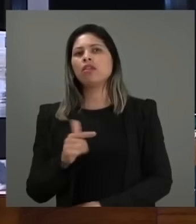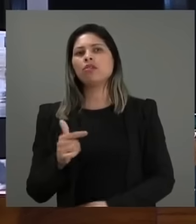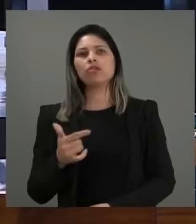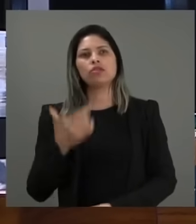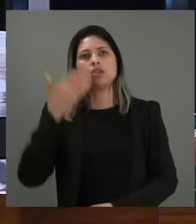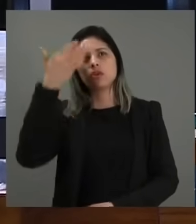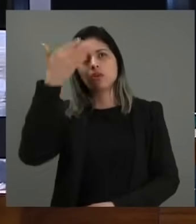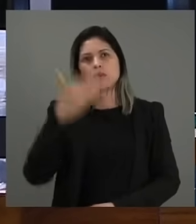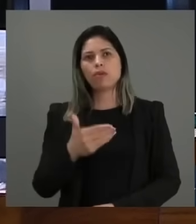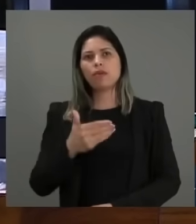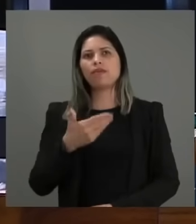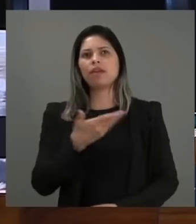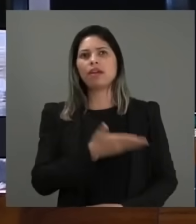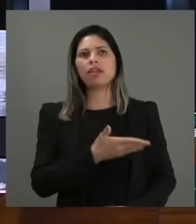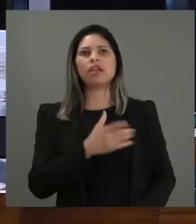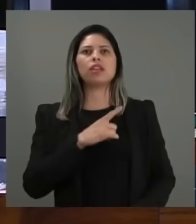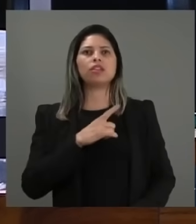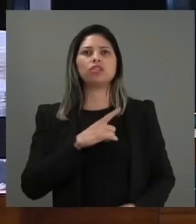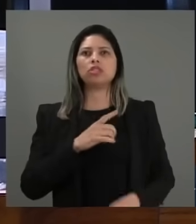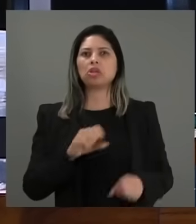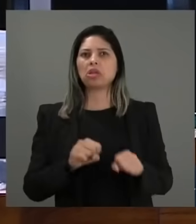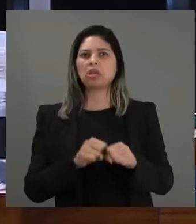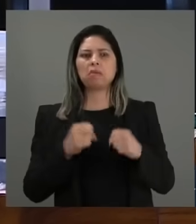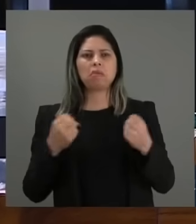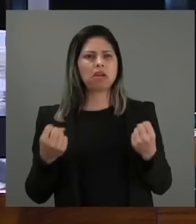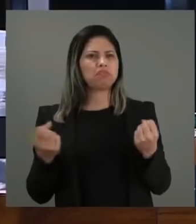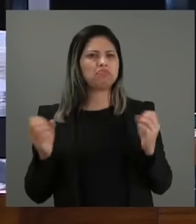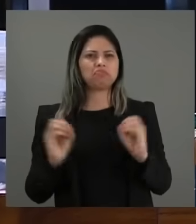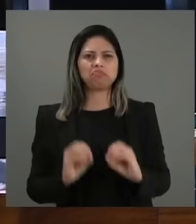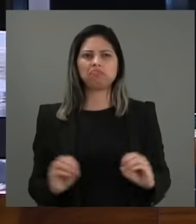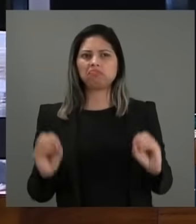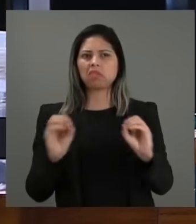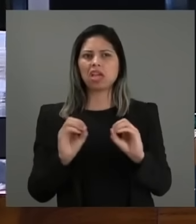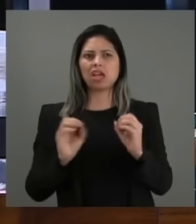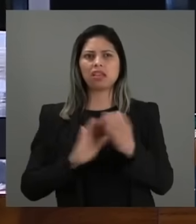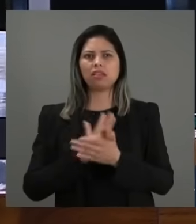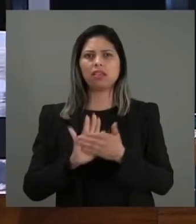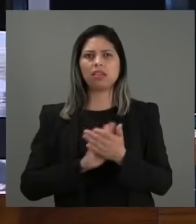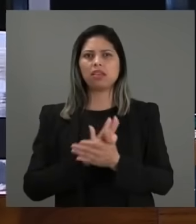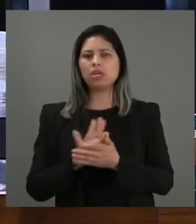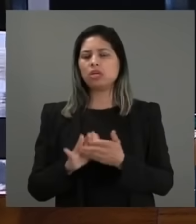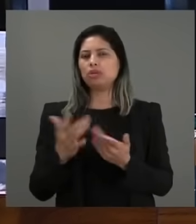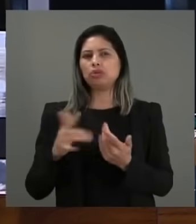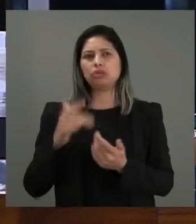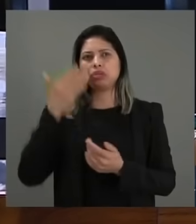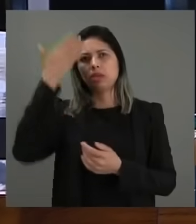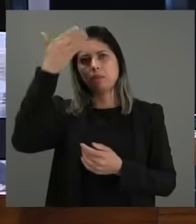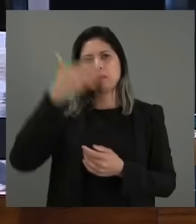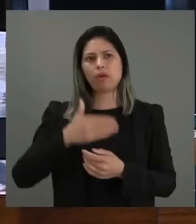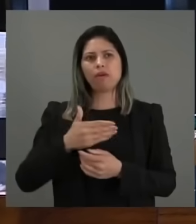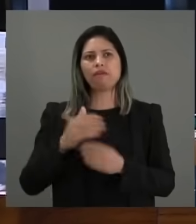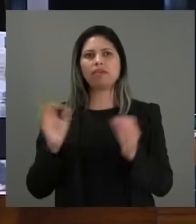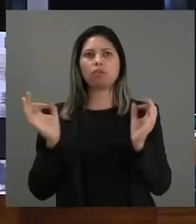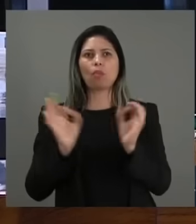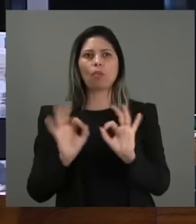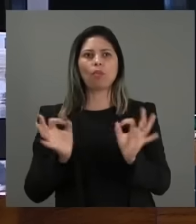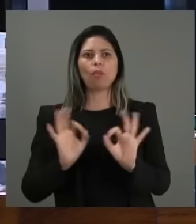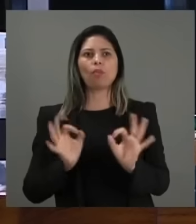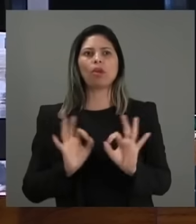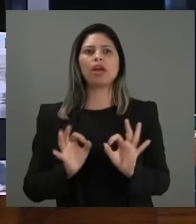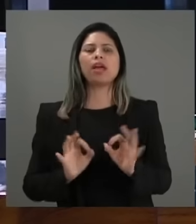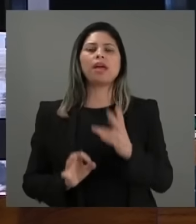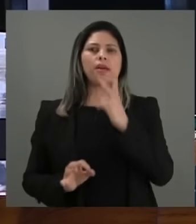que ele estava, tinha quebrado alguma coisa, não tinha. Parece que veio se abrigar quando começou